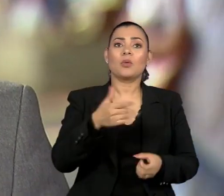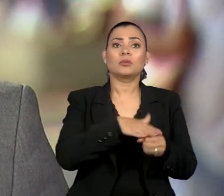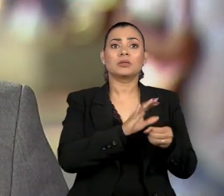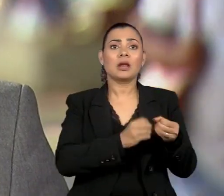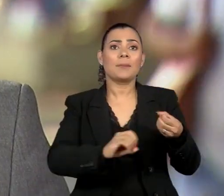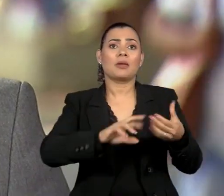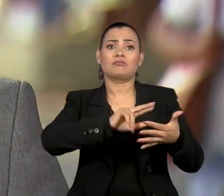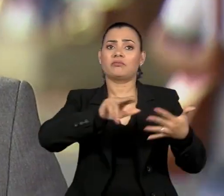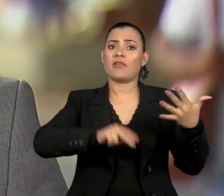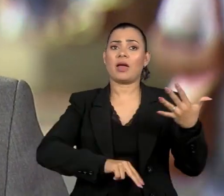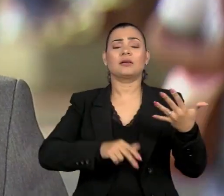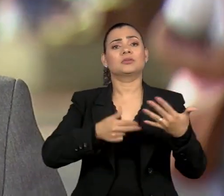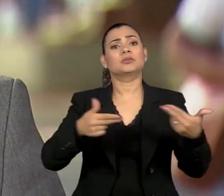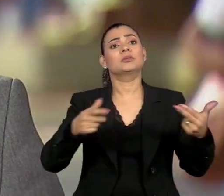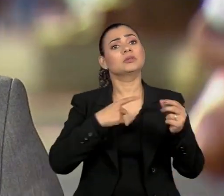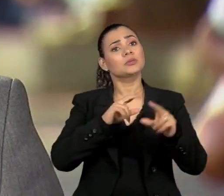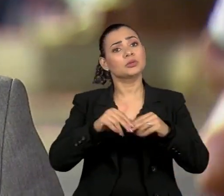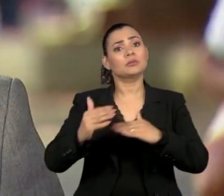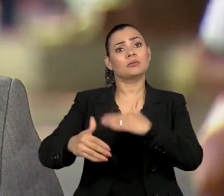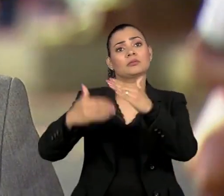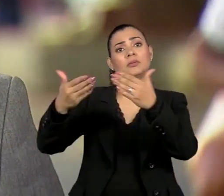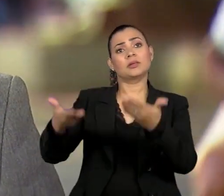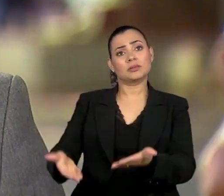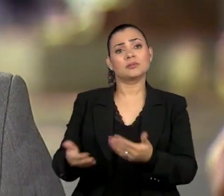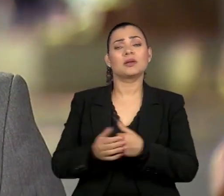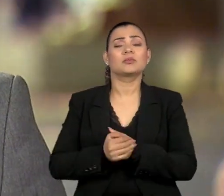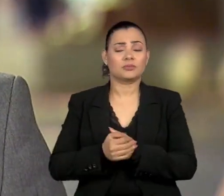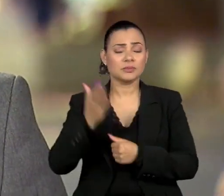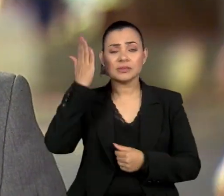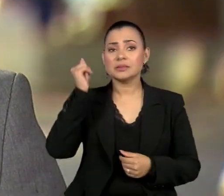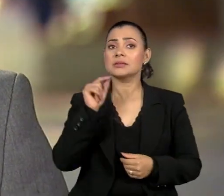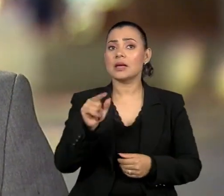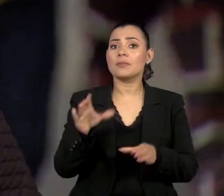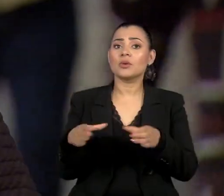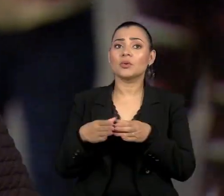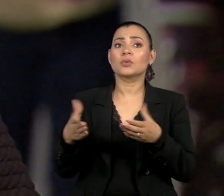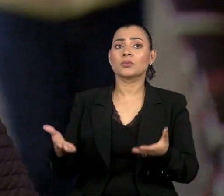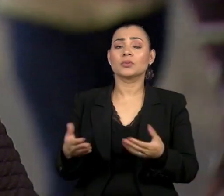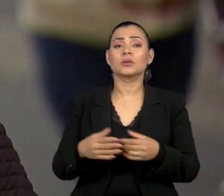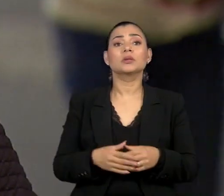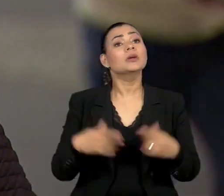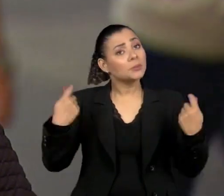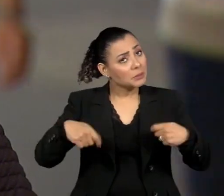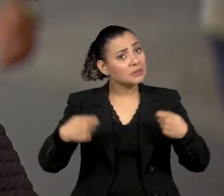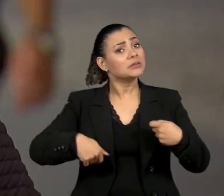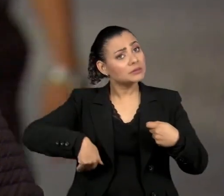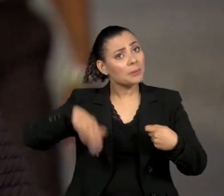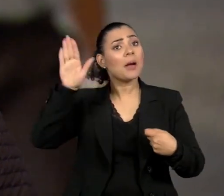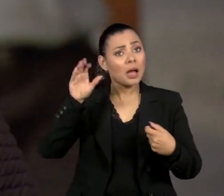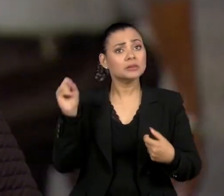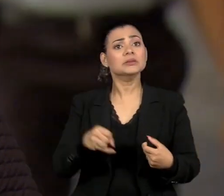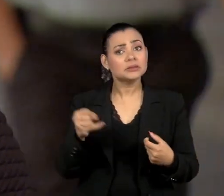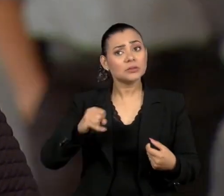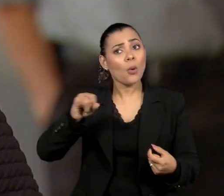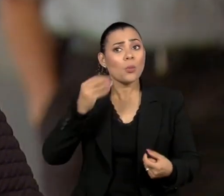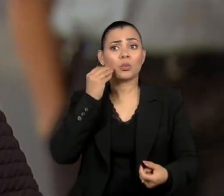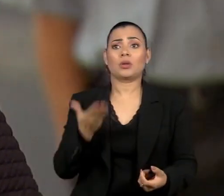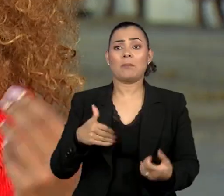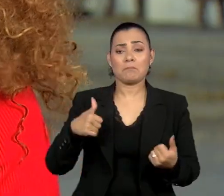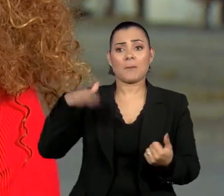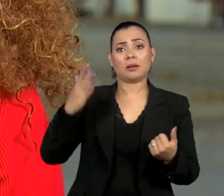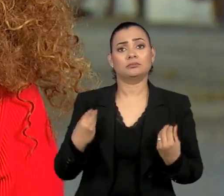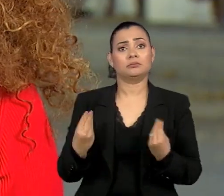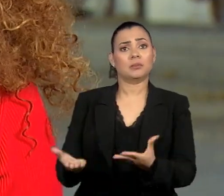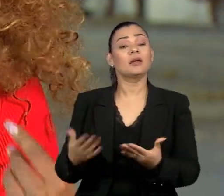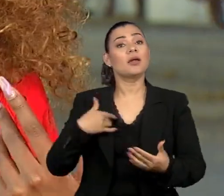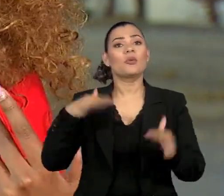básico, enfim, uma série de coisas que contribuem para o crescimento de um grupo. Eu acho que precisa haver mais oportunidades.